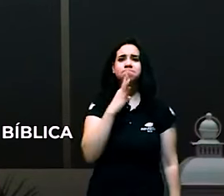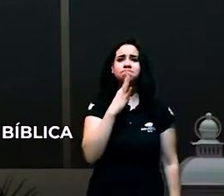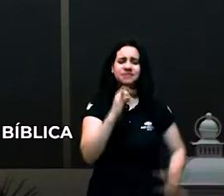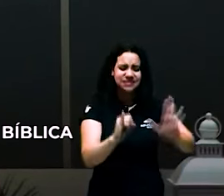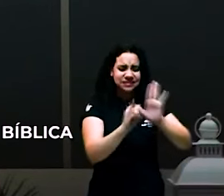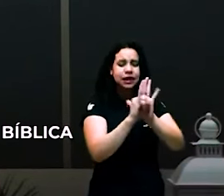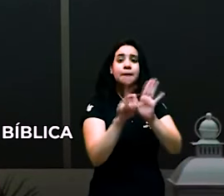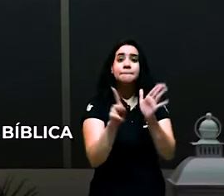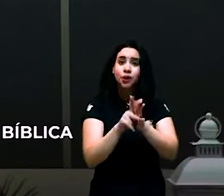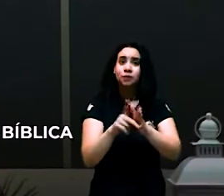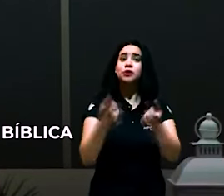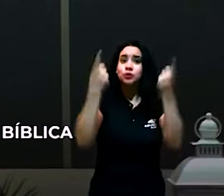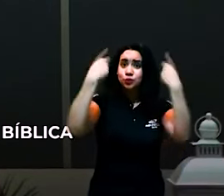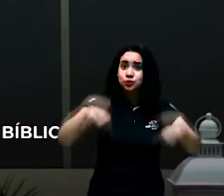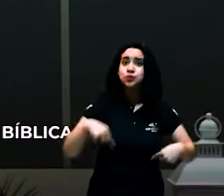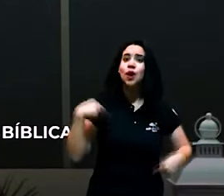Essa é a nossa identidade.